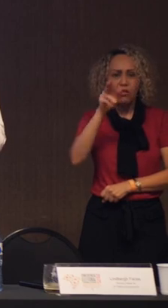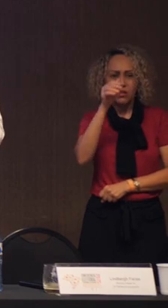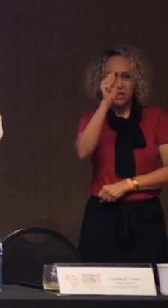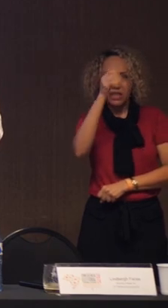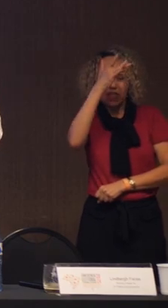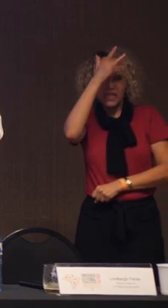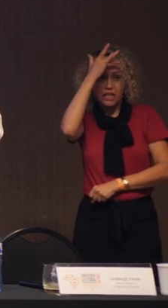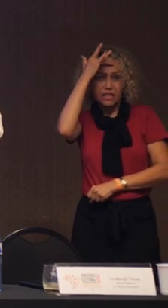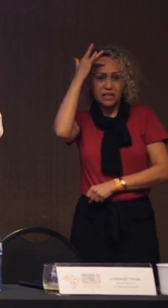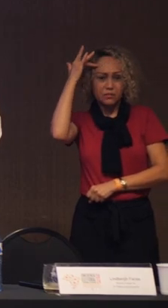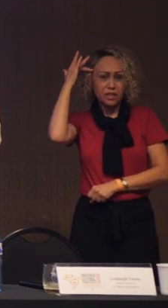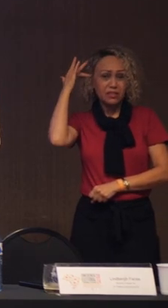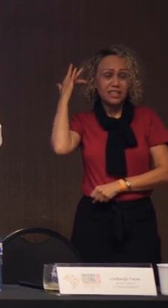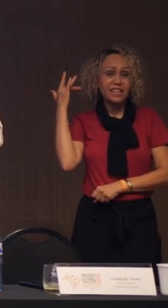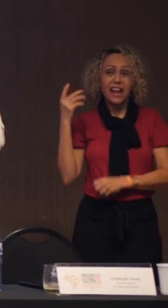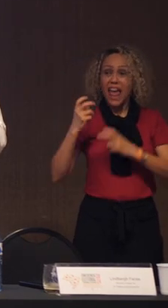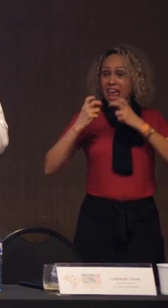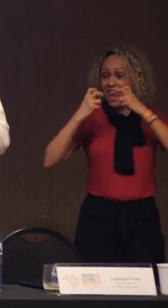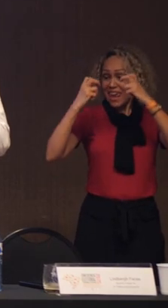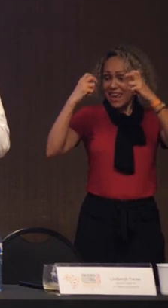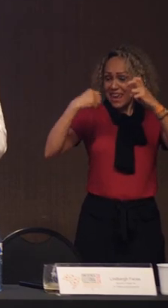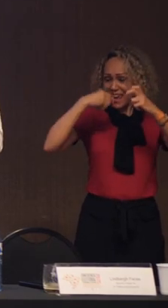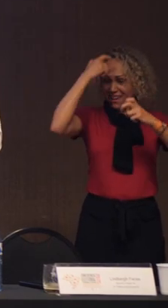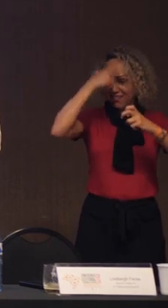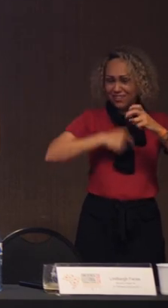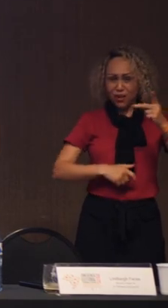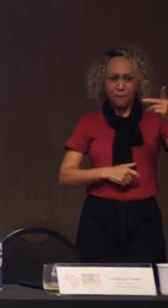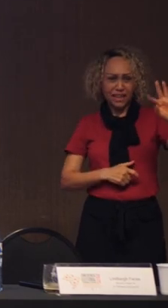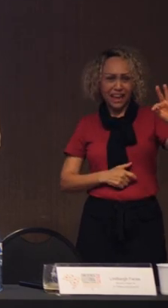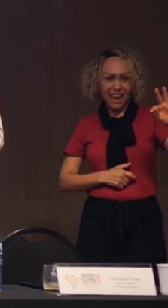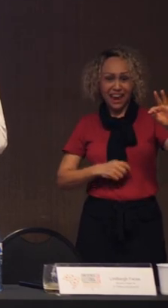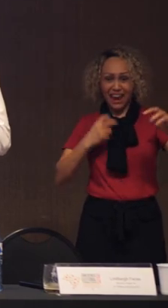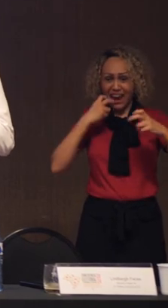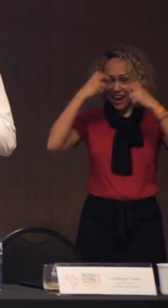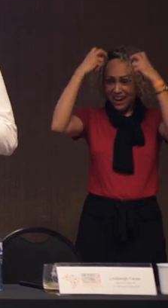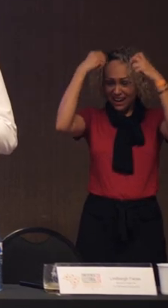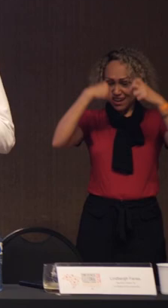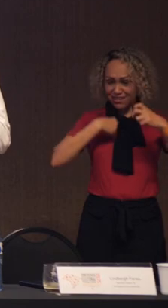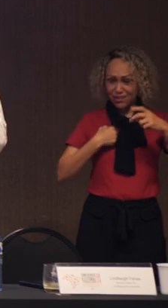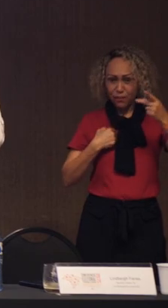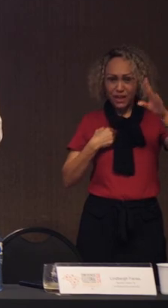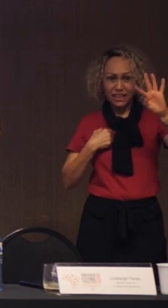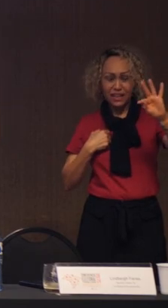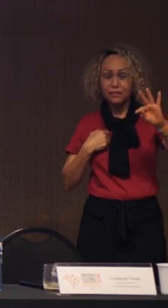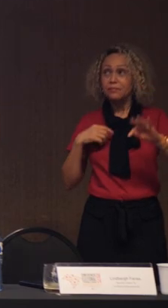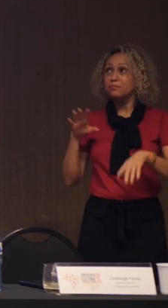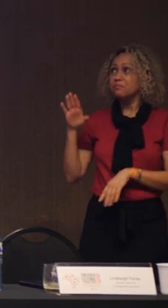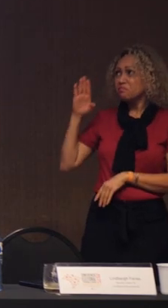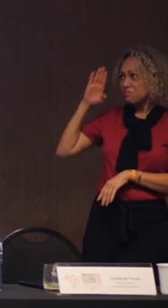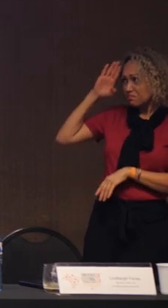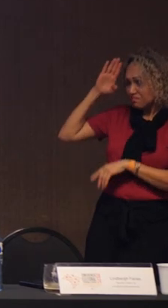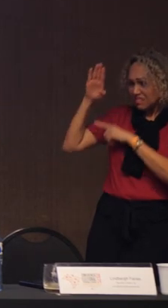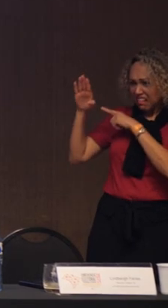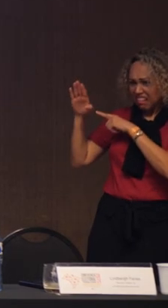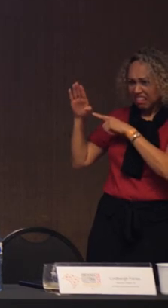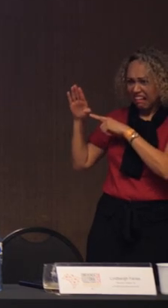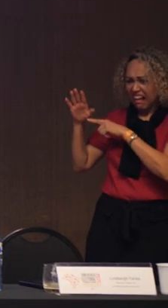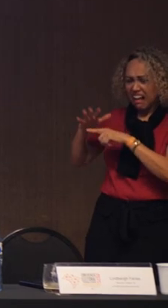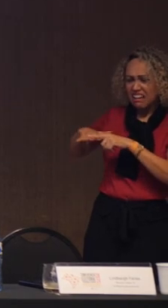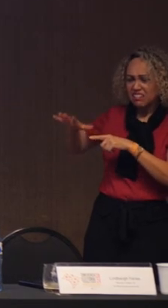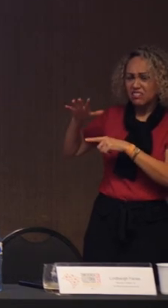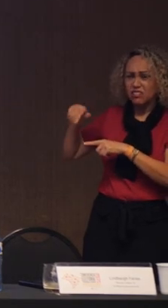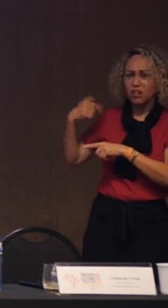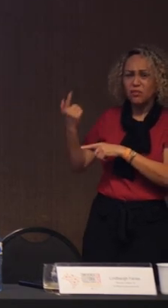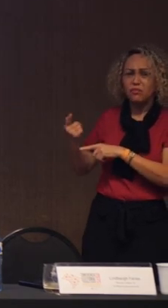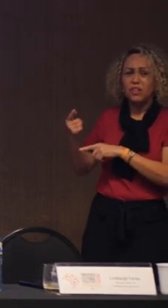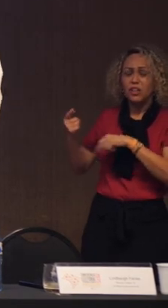É por isso que nós estamos crescendo. Vamos derrotar o bolsonarismo, porque o PT é uma causa, o Lula resumiu